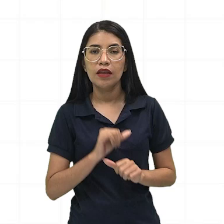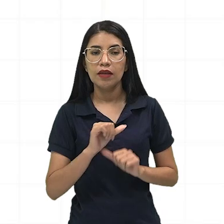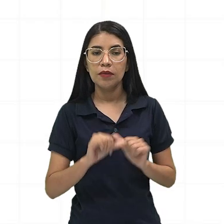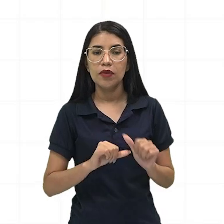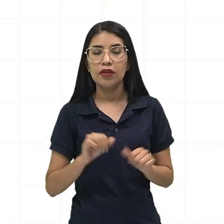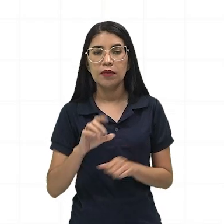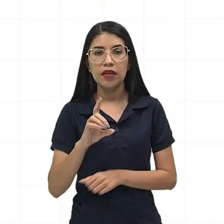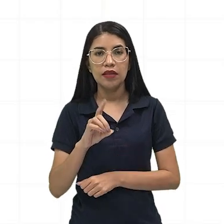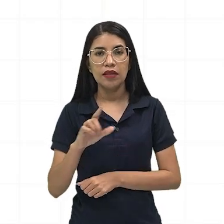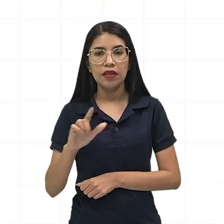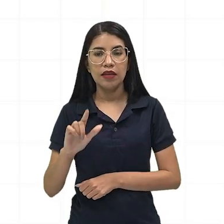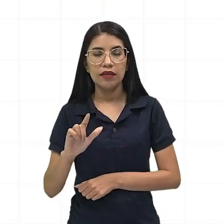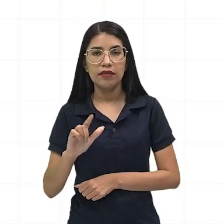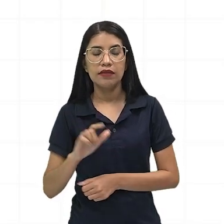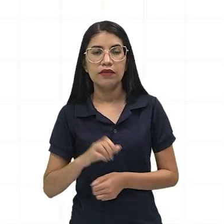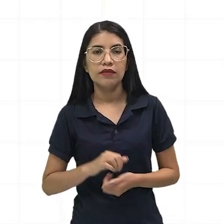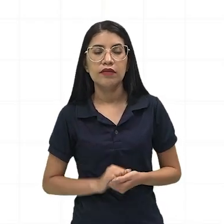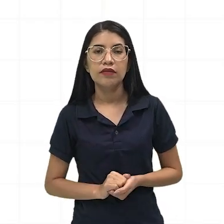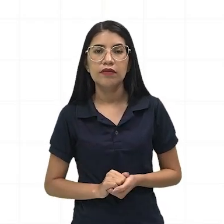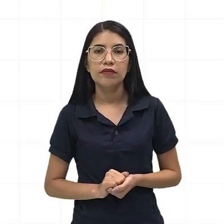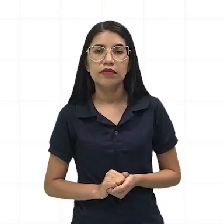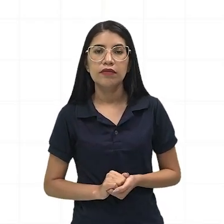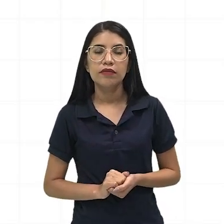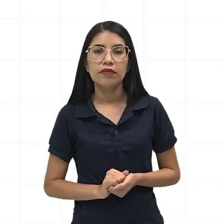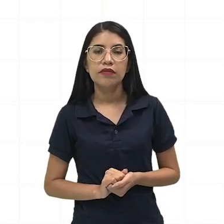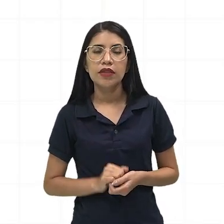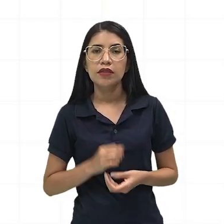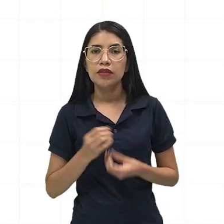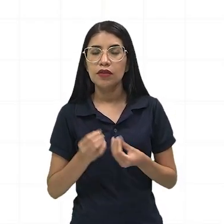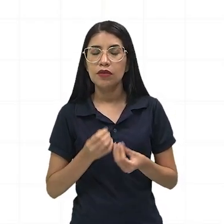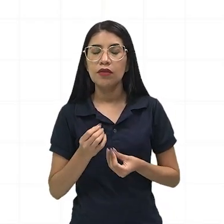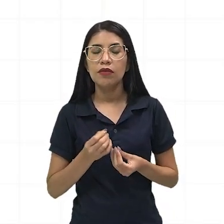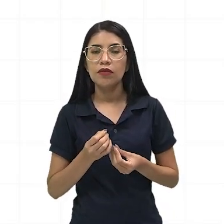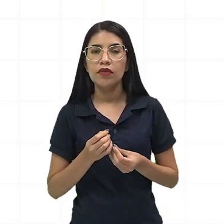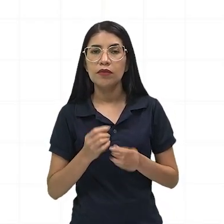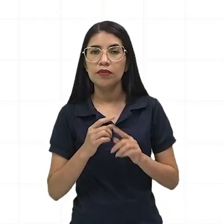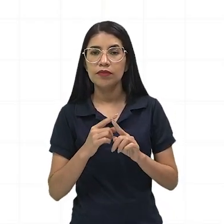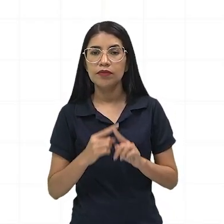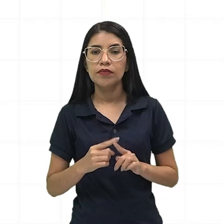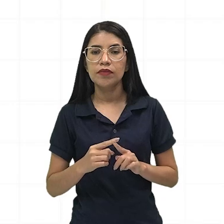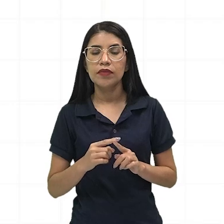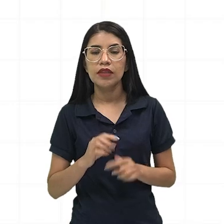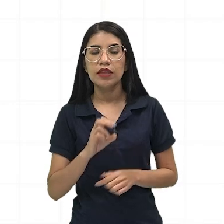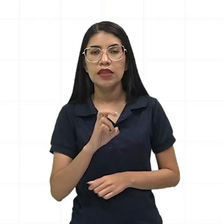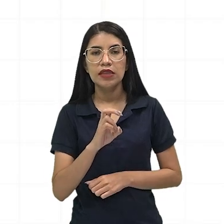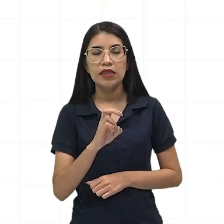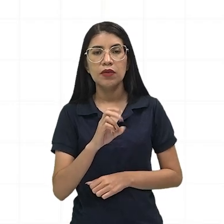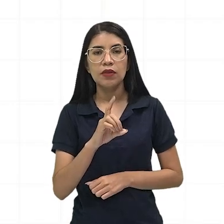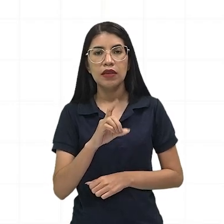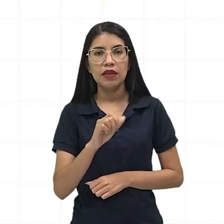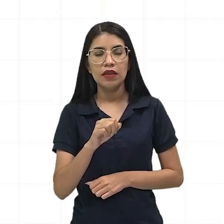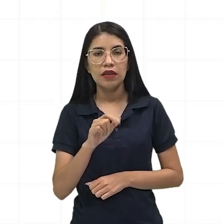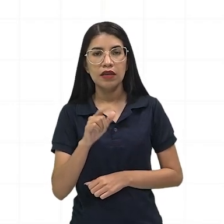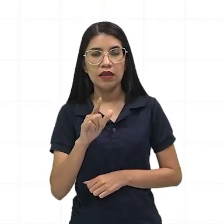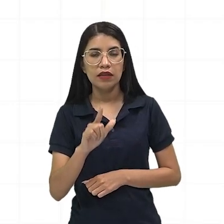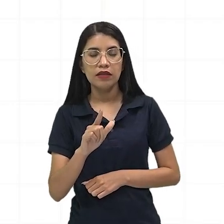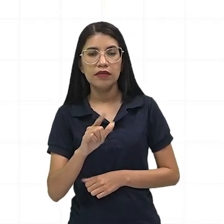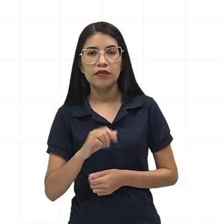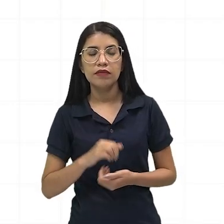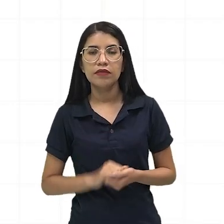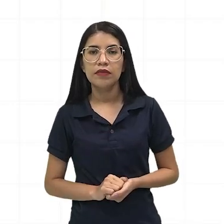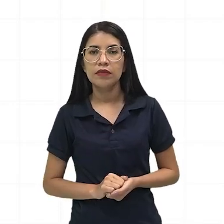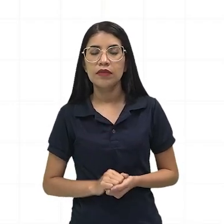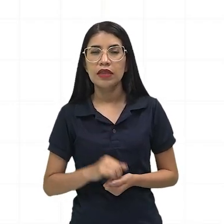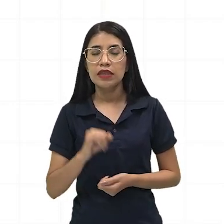decilitro, que está aqui. Então, o que é 5 decalitros? Então, colocou o 5 aqui, né? Então, se